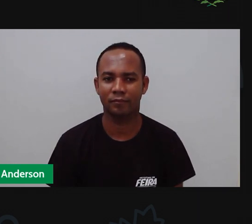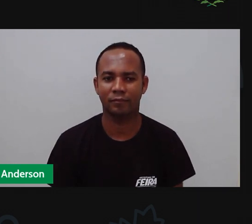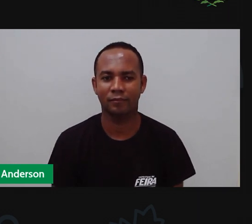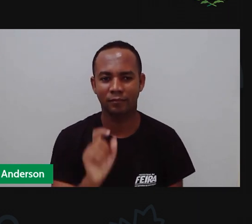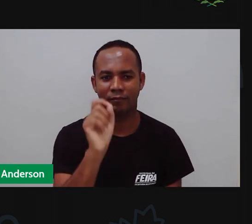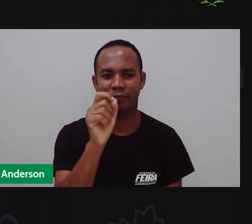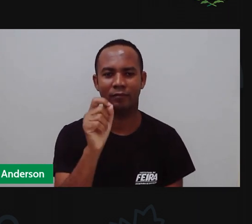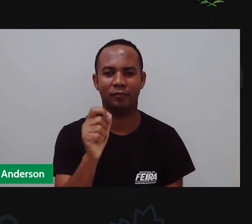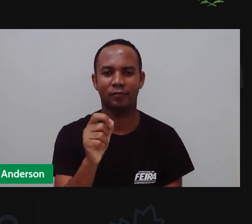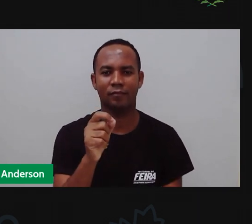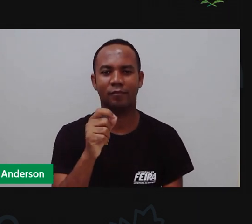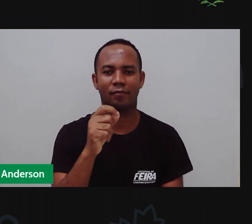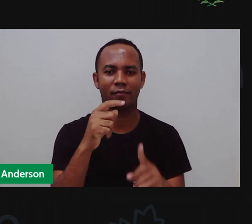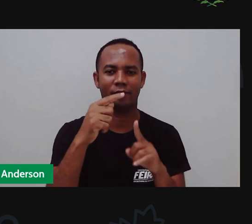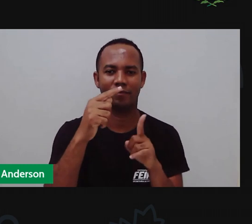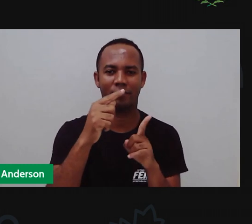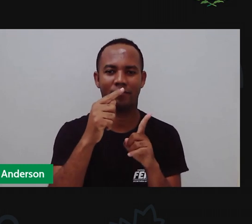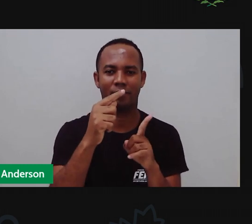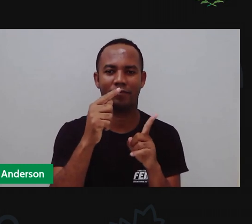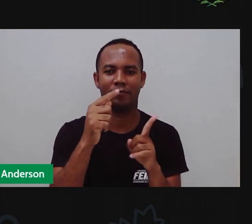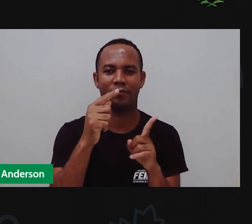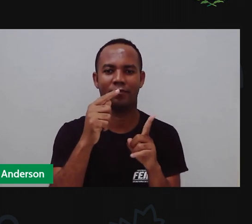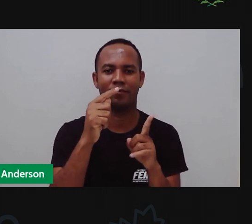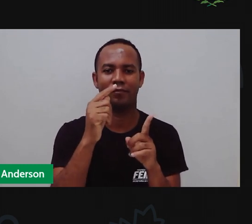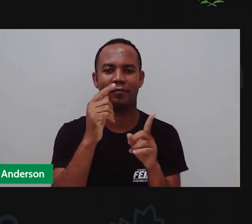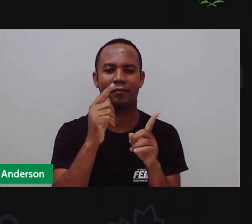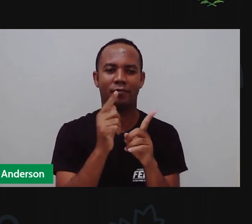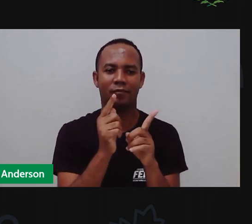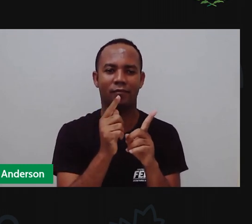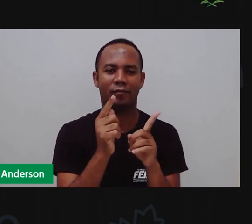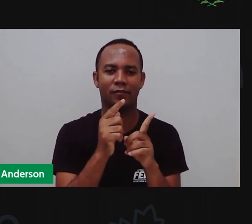Isso aqui é um palito de picolé pequeno. Exatamente.